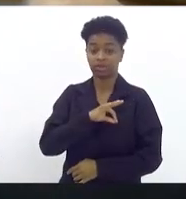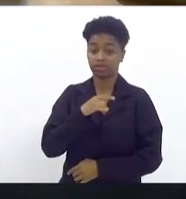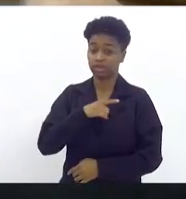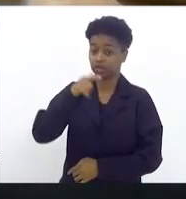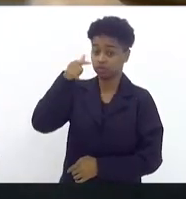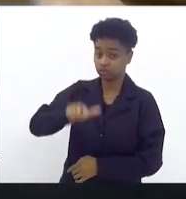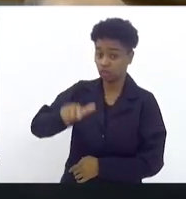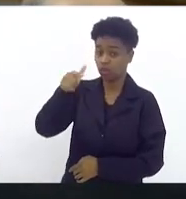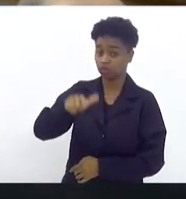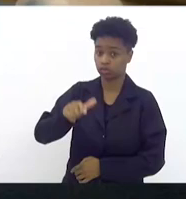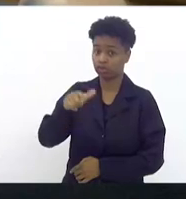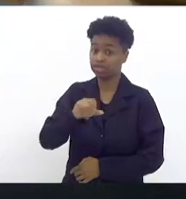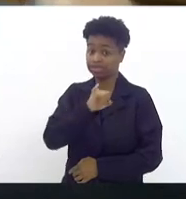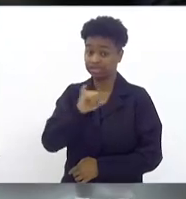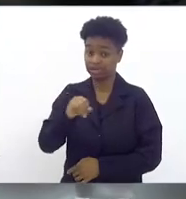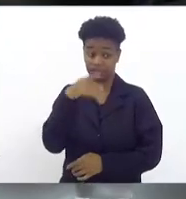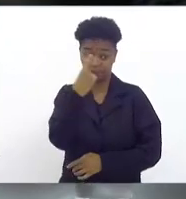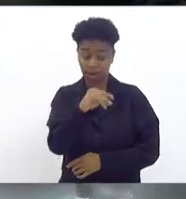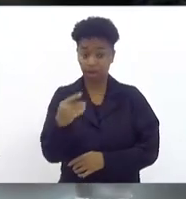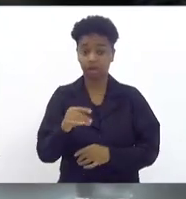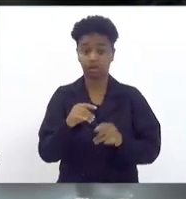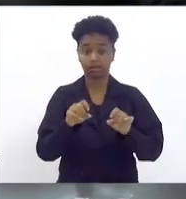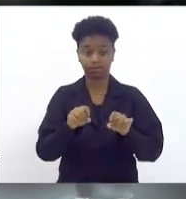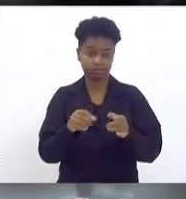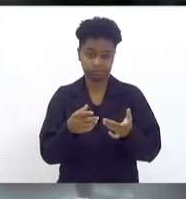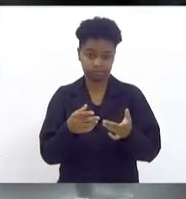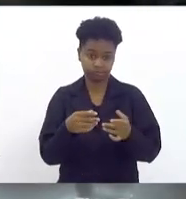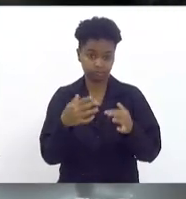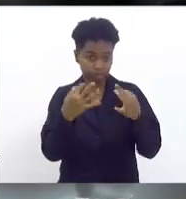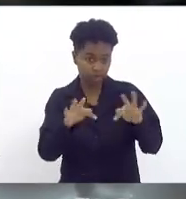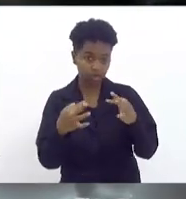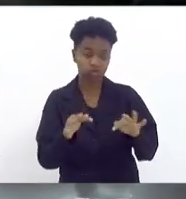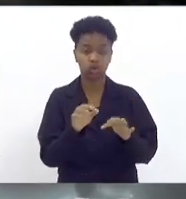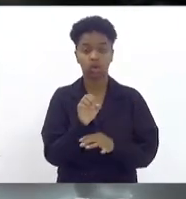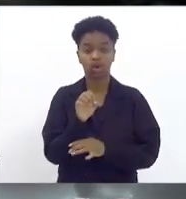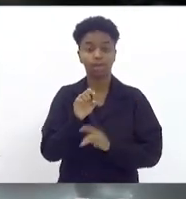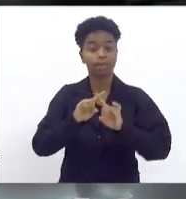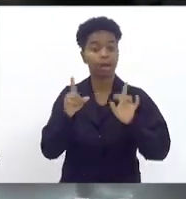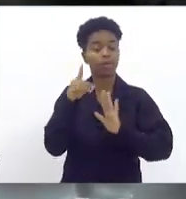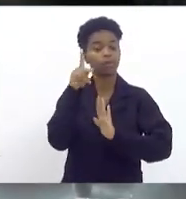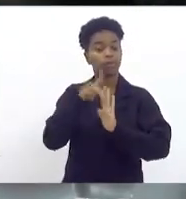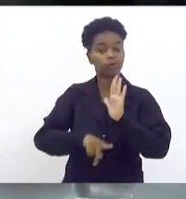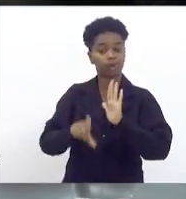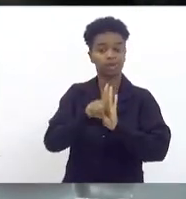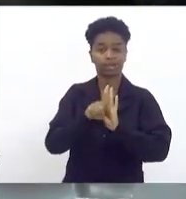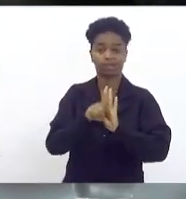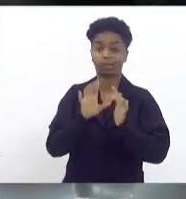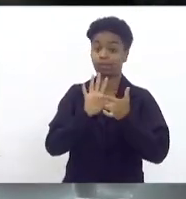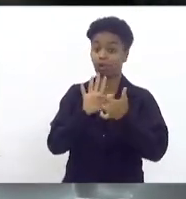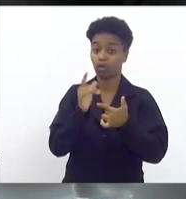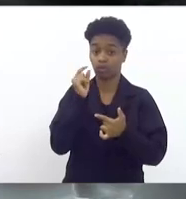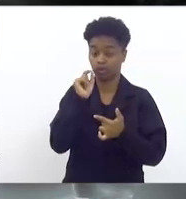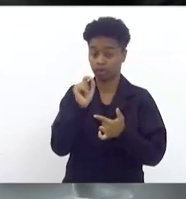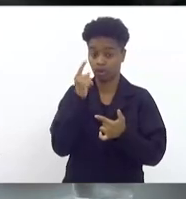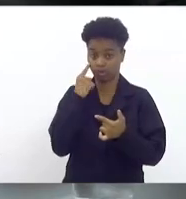uma ocorrência de lesão corporal. O projeto de lei em tela, ele diz assim,